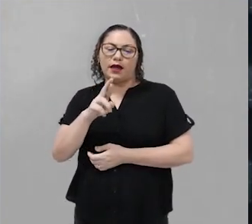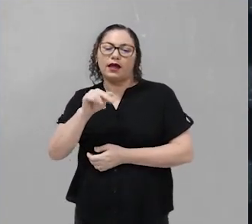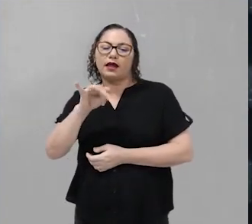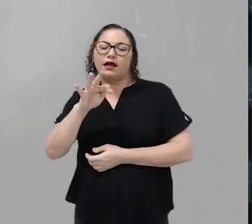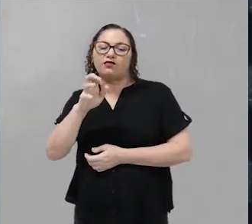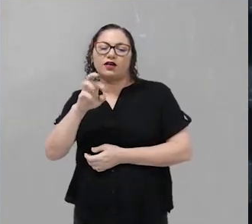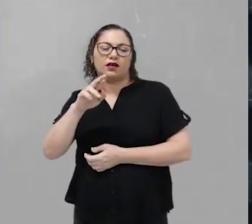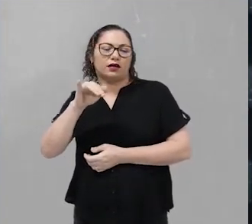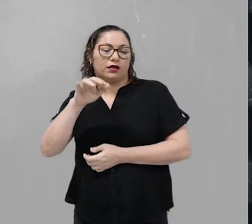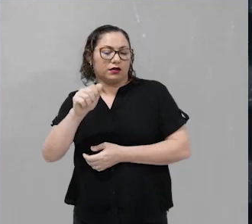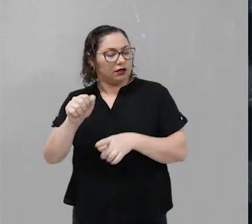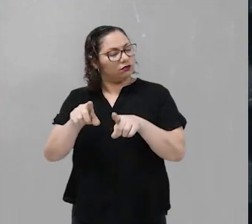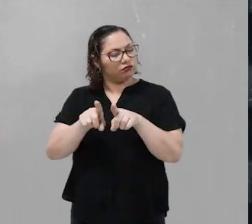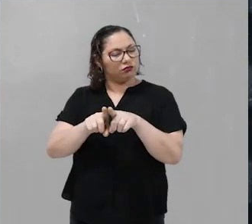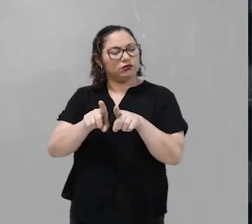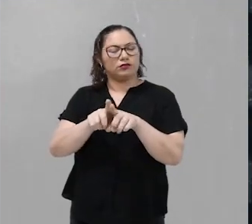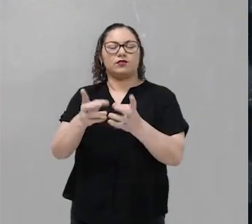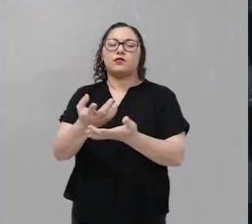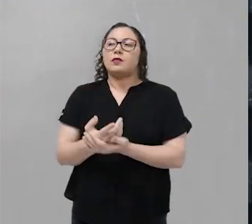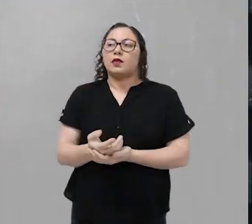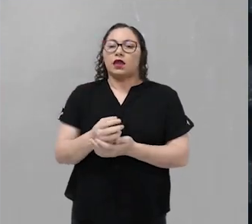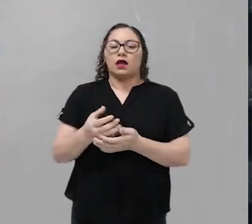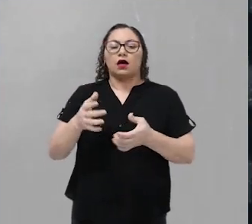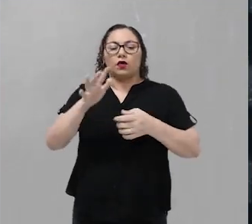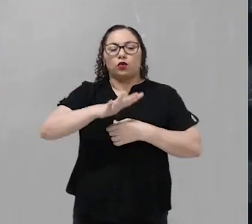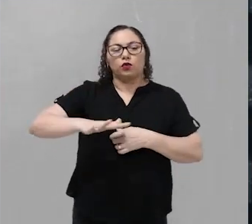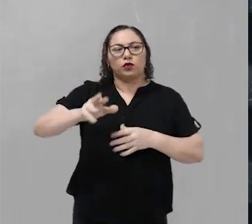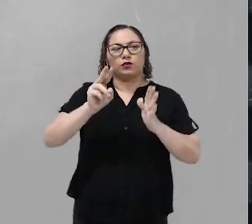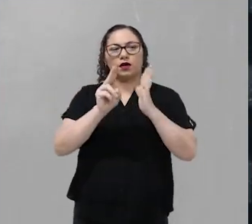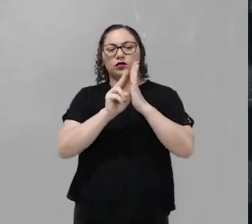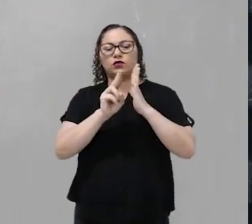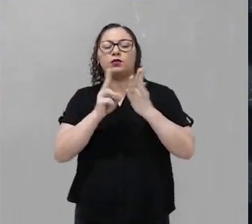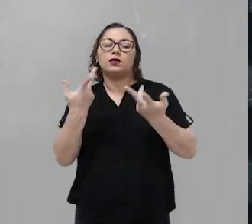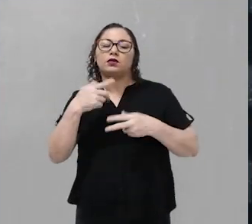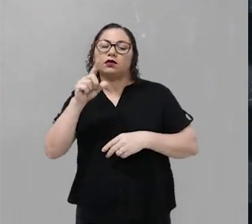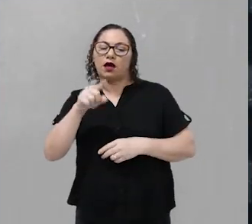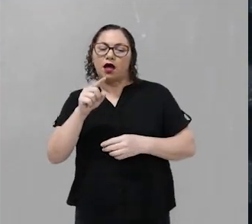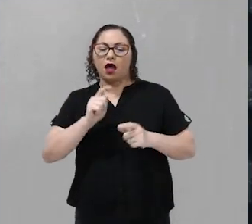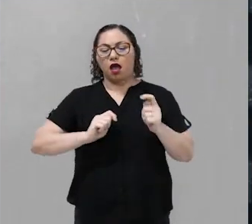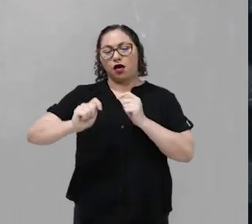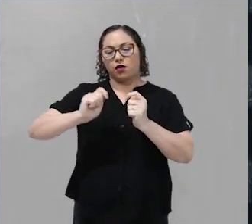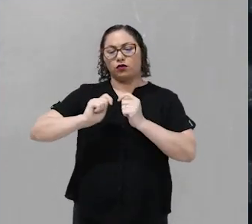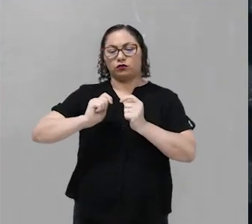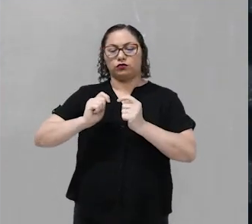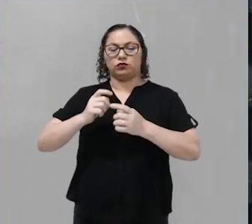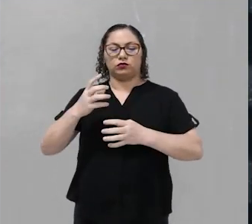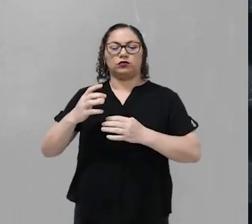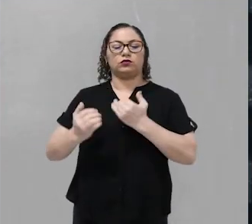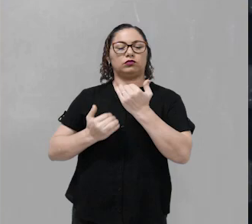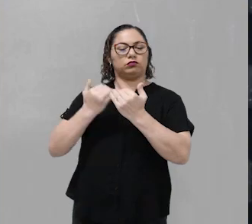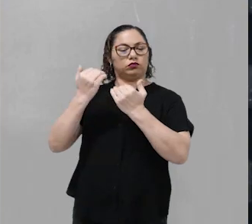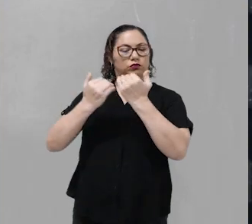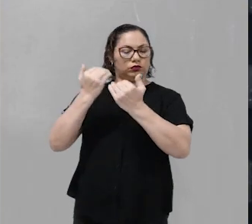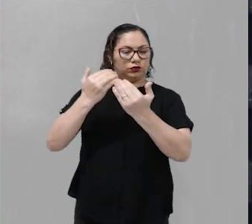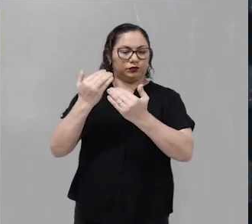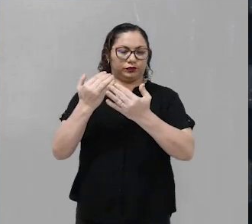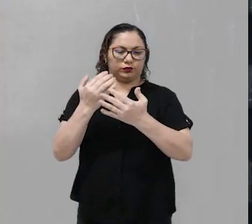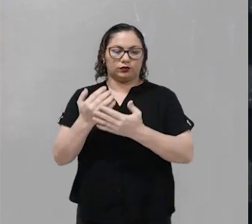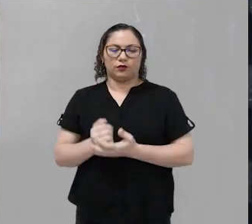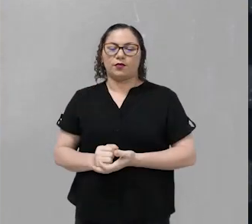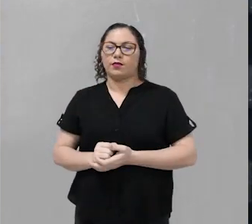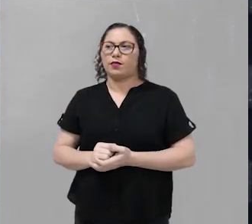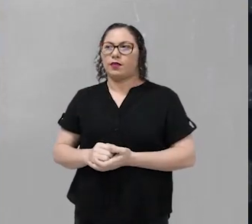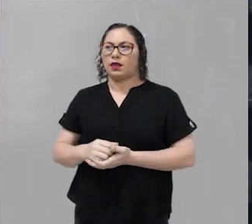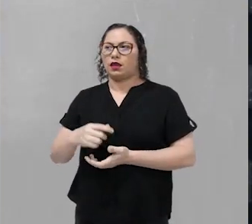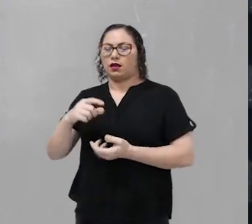município, ok? O espaço urbano é economicamente produzido e socialmente vivenciado. Te dei dois critérios,